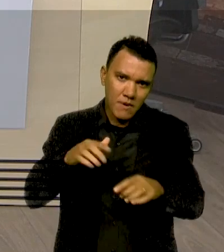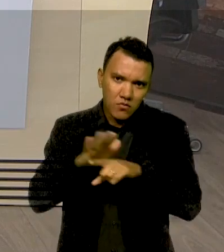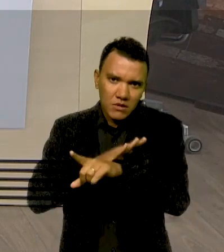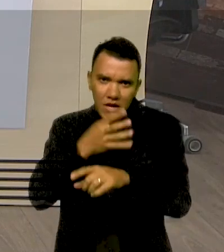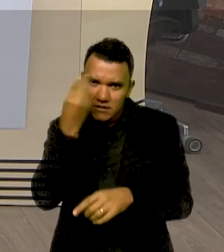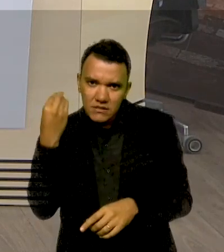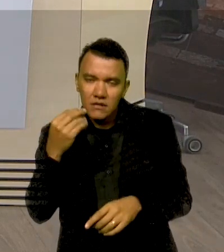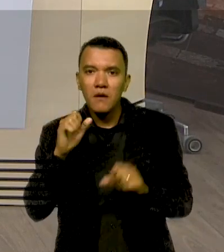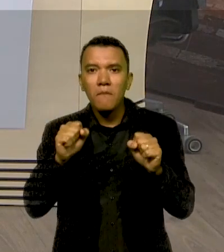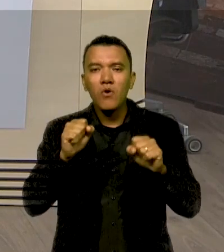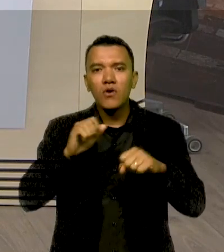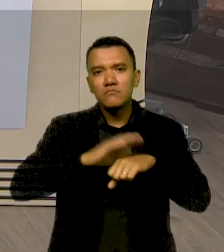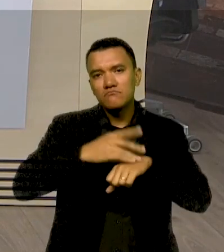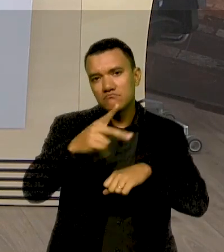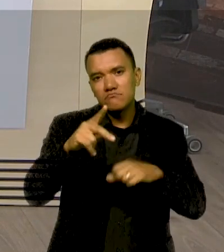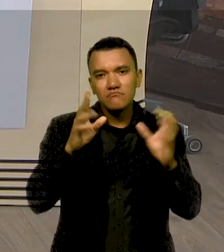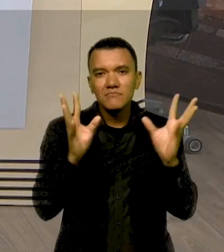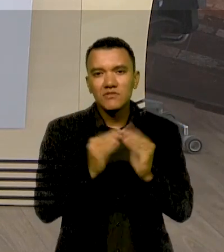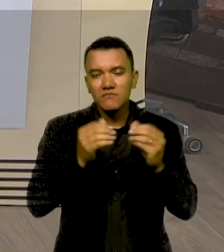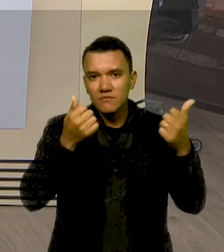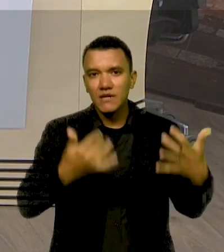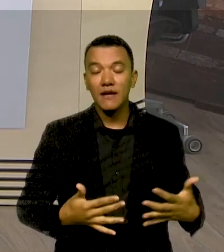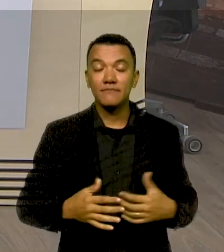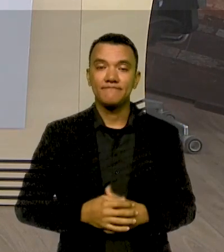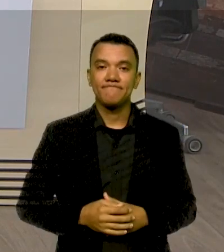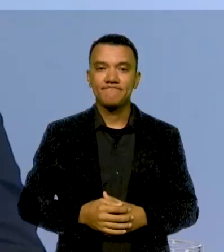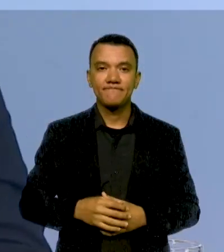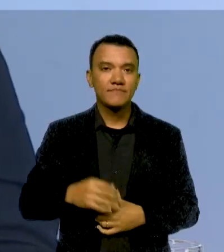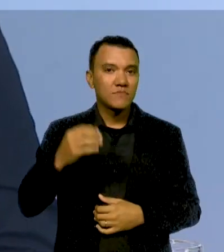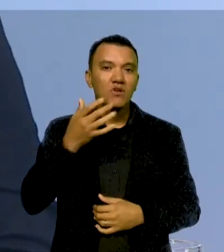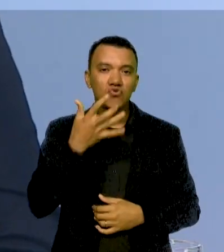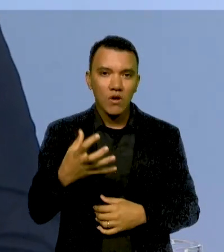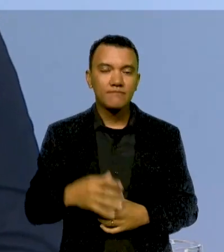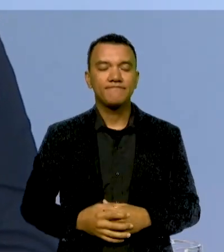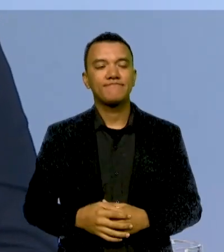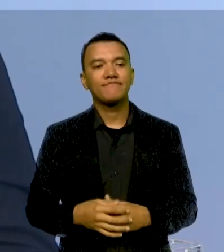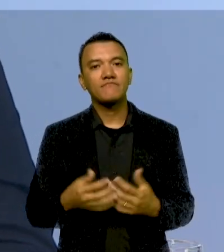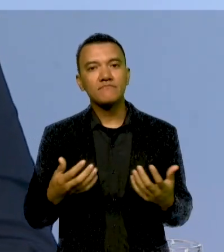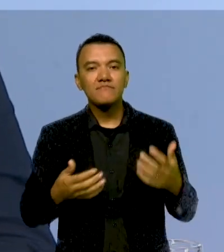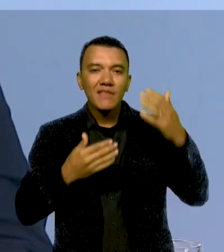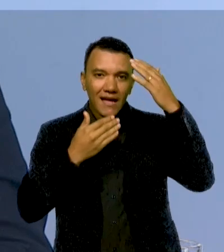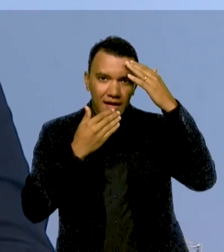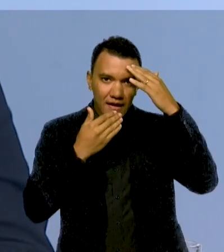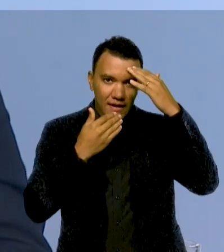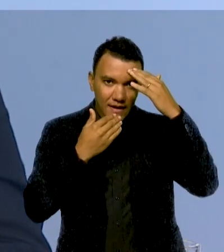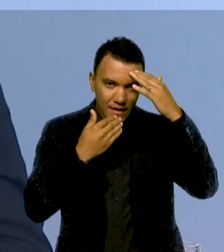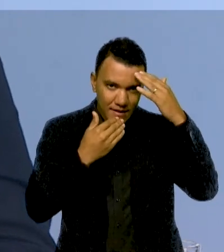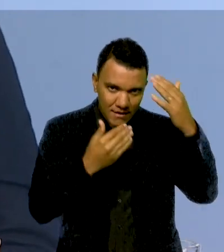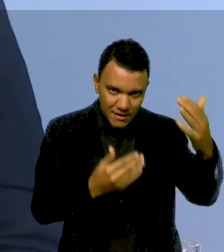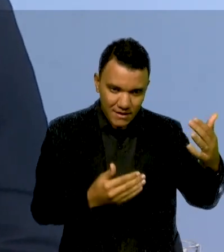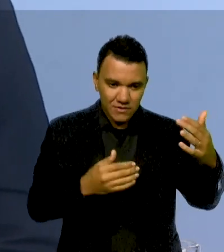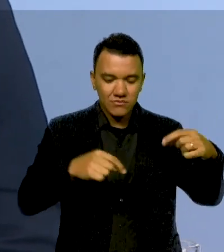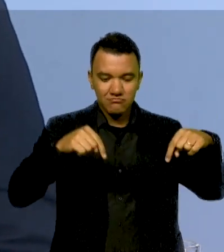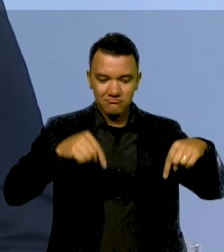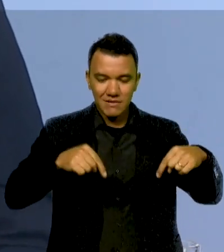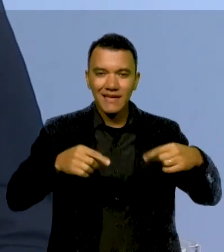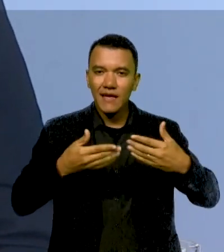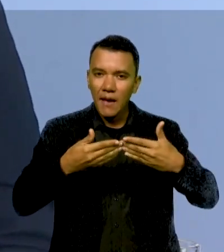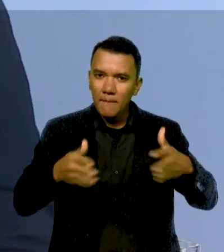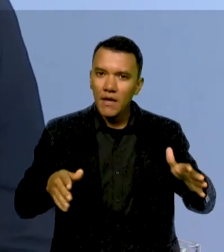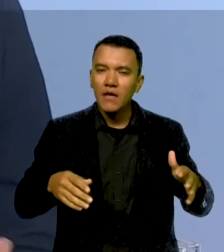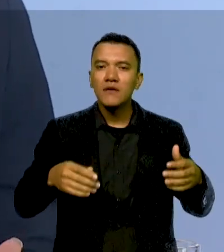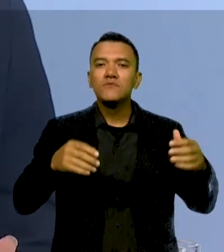vontade, começo por ti, João. Fique à vontade. Eu agradeço muito o espaço. Eu acho que termos o espaço para falar de Libras